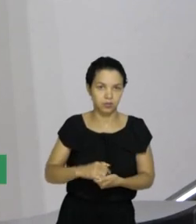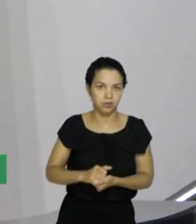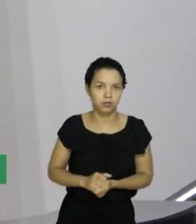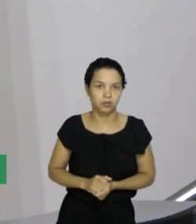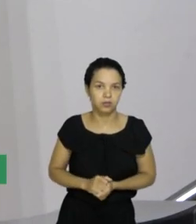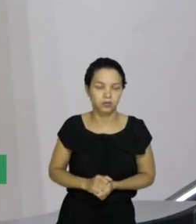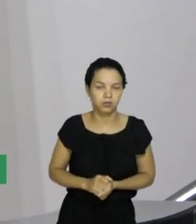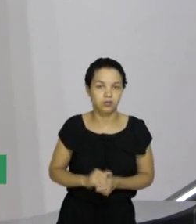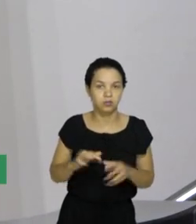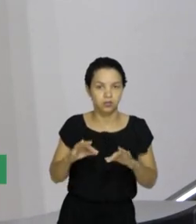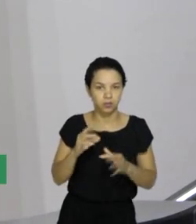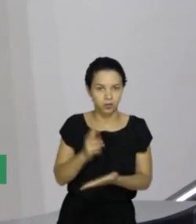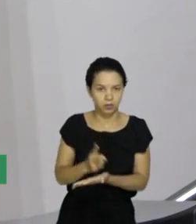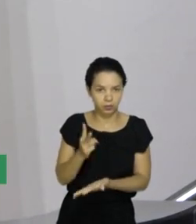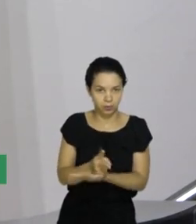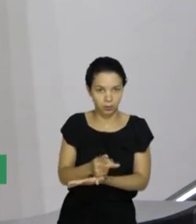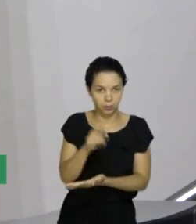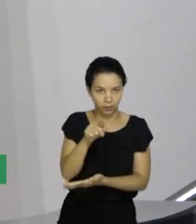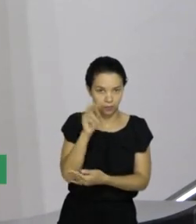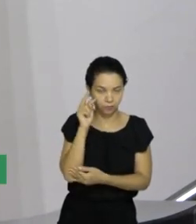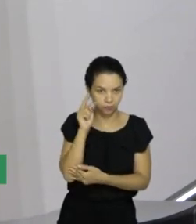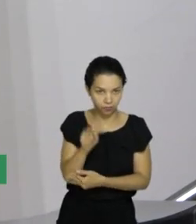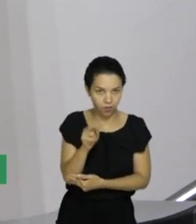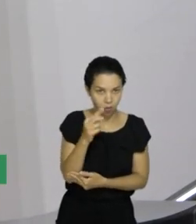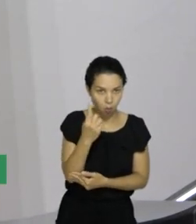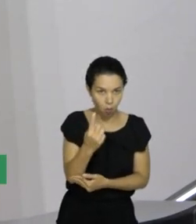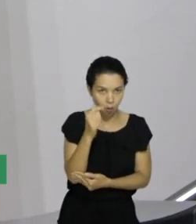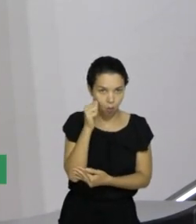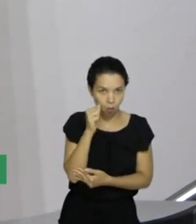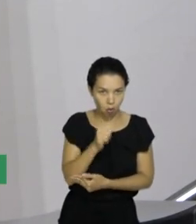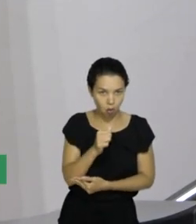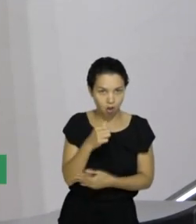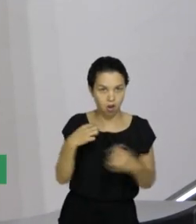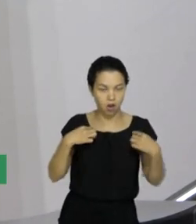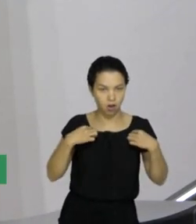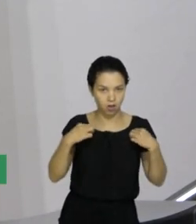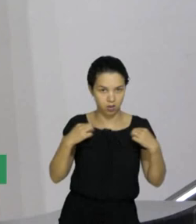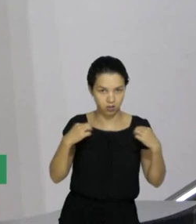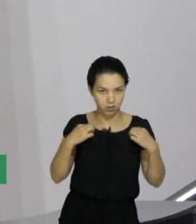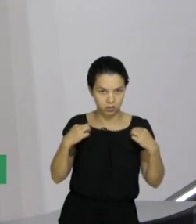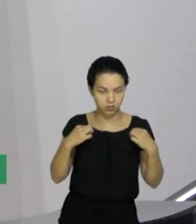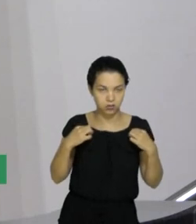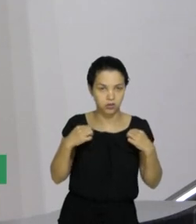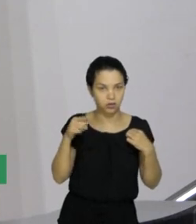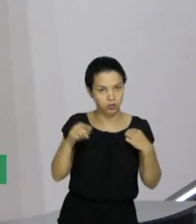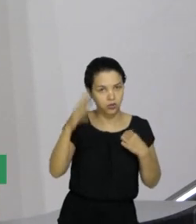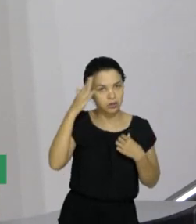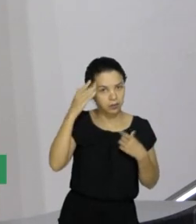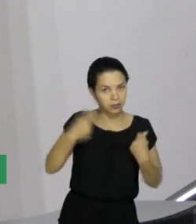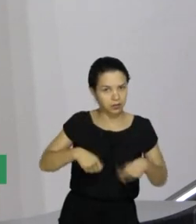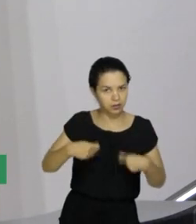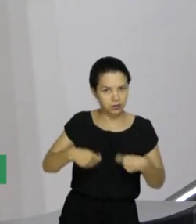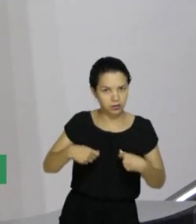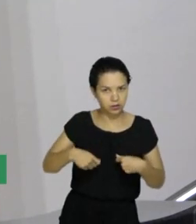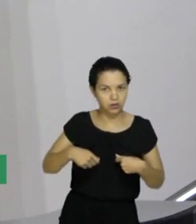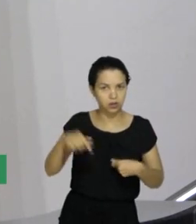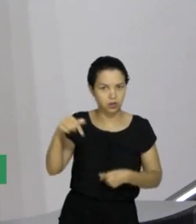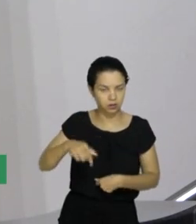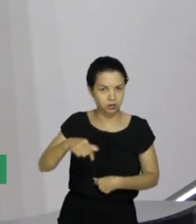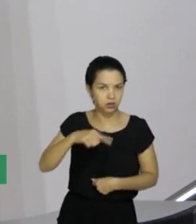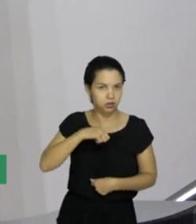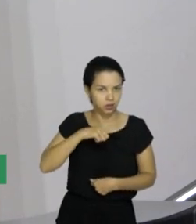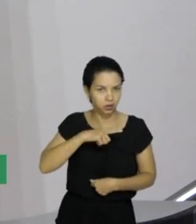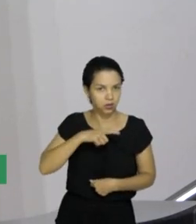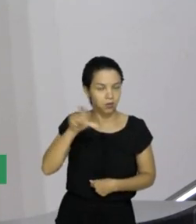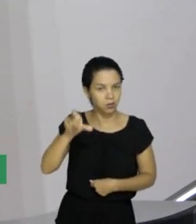toda vez que vocês verem uma mulher com esta camiseta que vocês saibam que aqui está uma